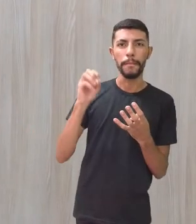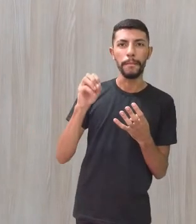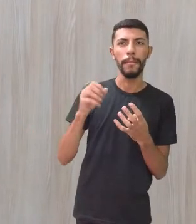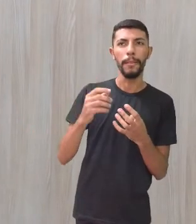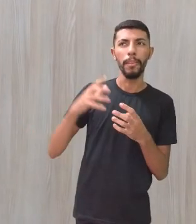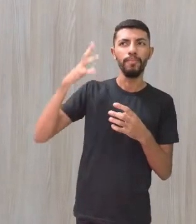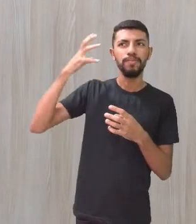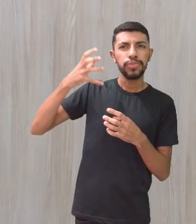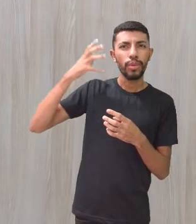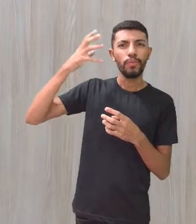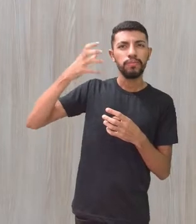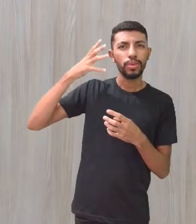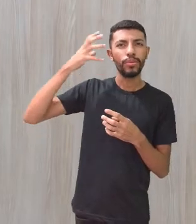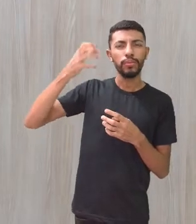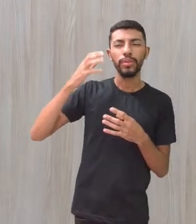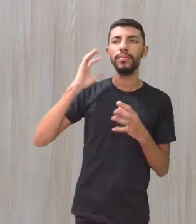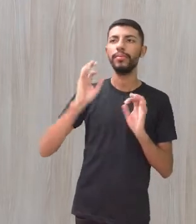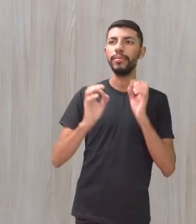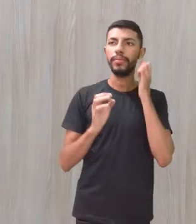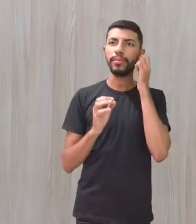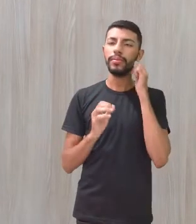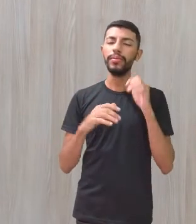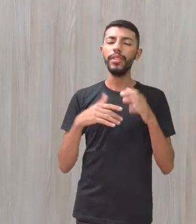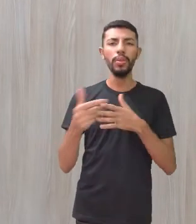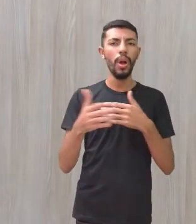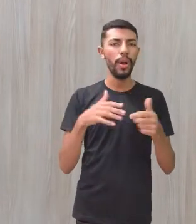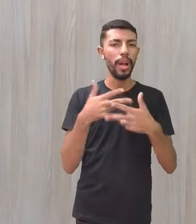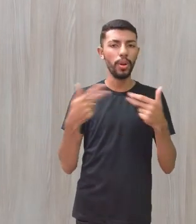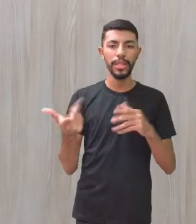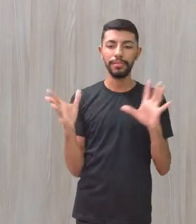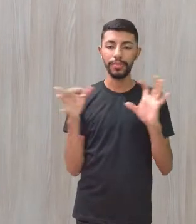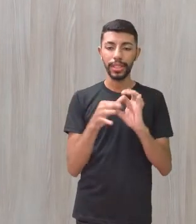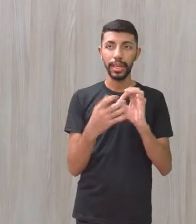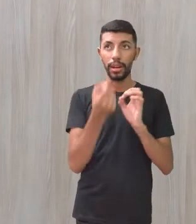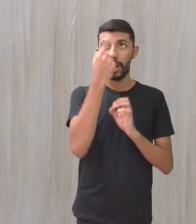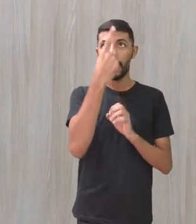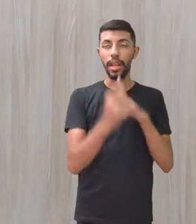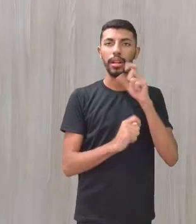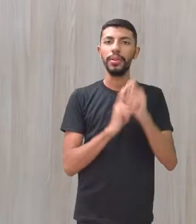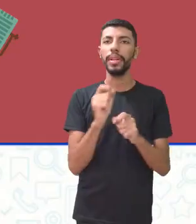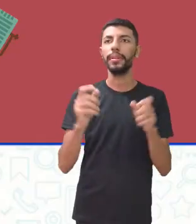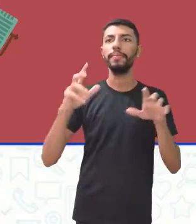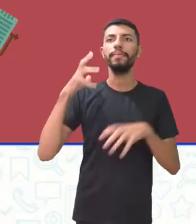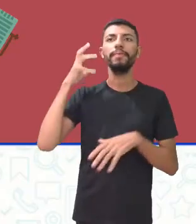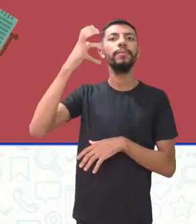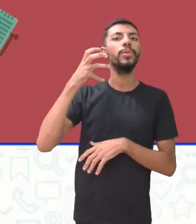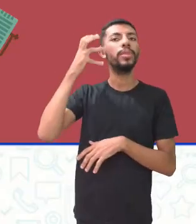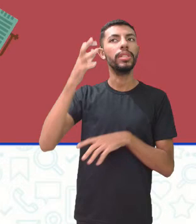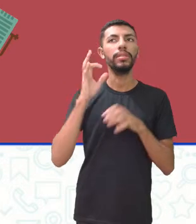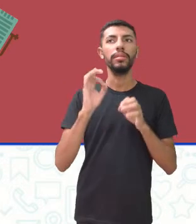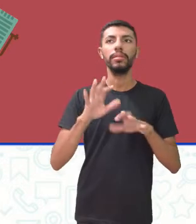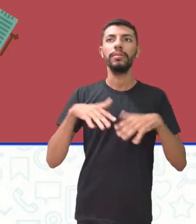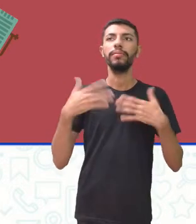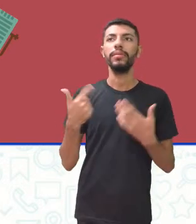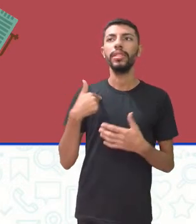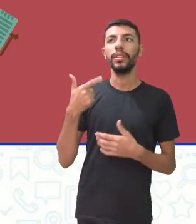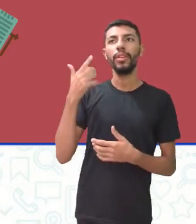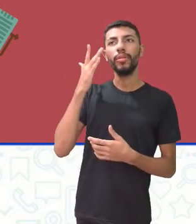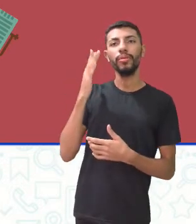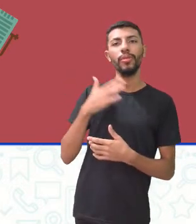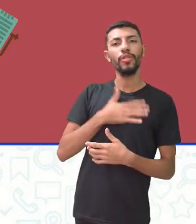qualquer coisa que emita essa ideia de que a gente está falando sobre música. E eu achei esses 3 elementozinhos bem